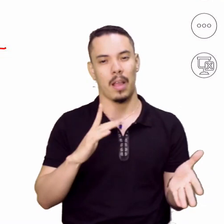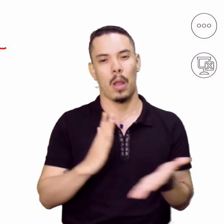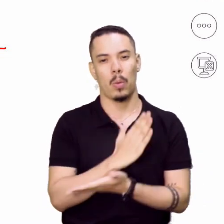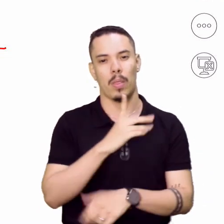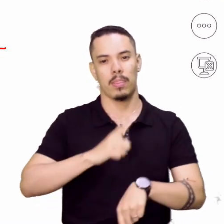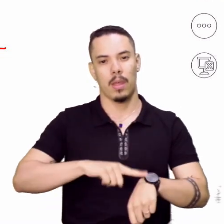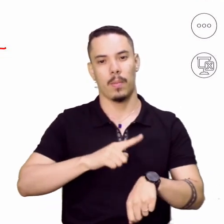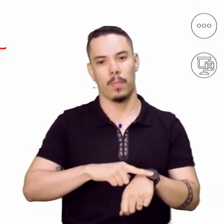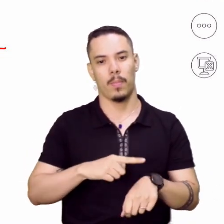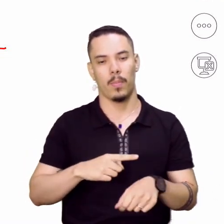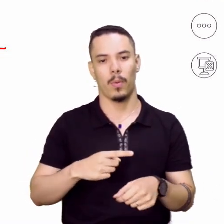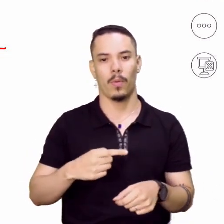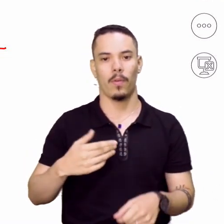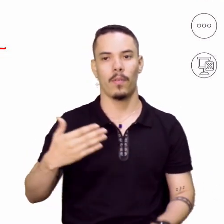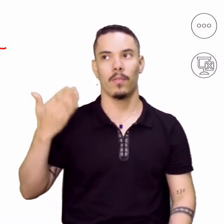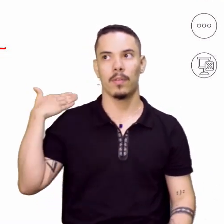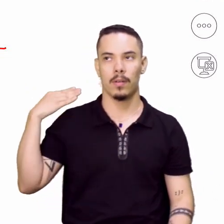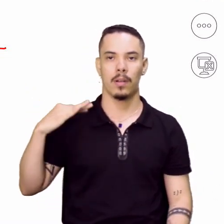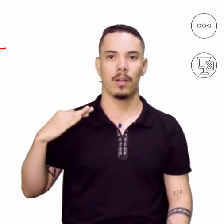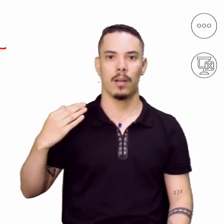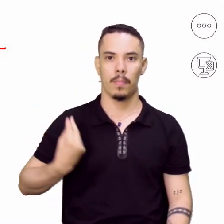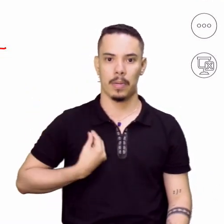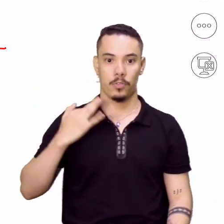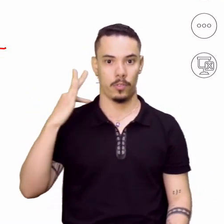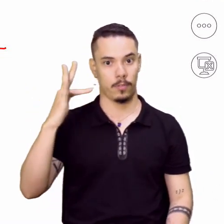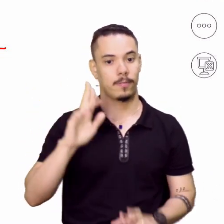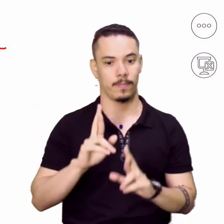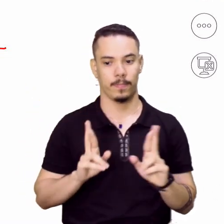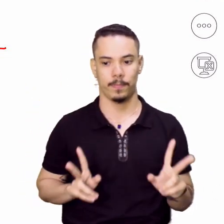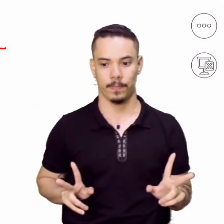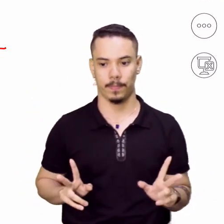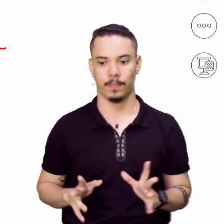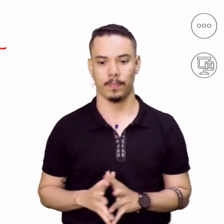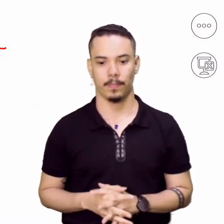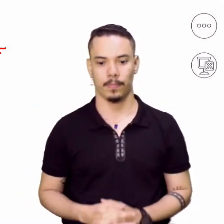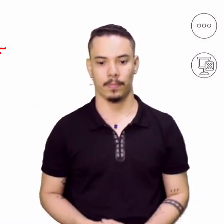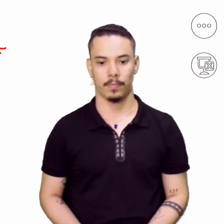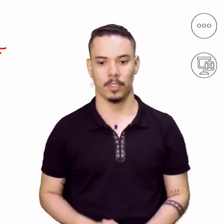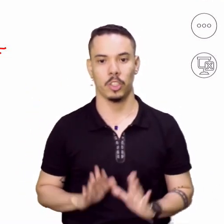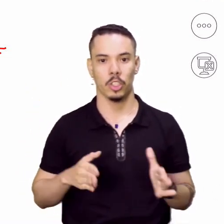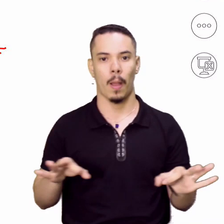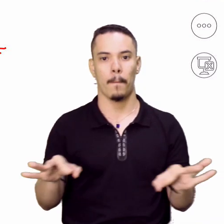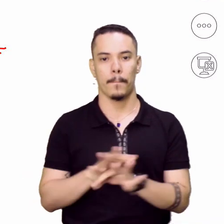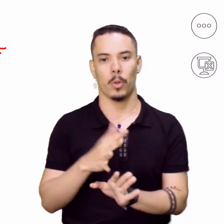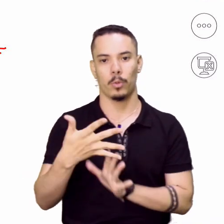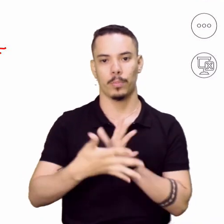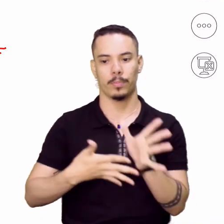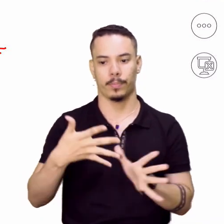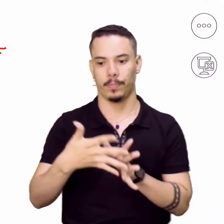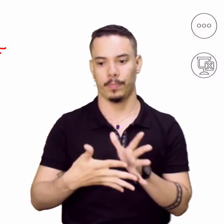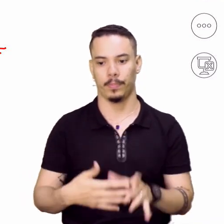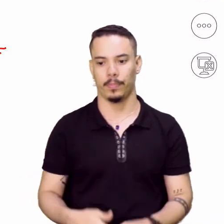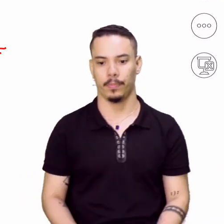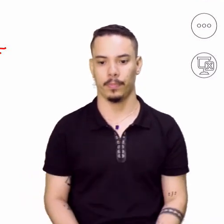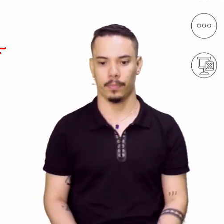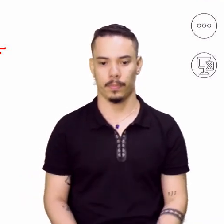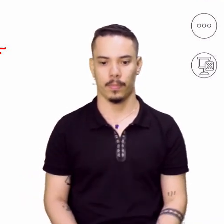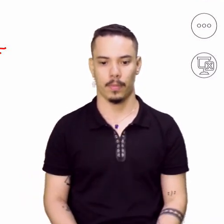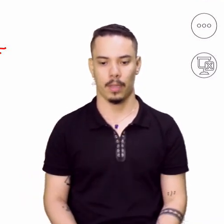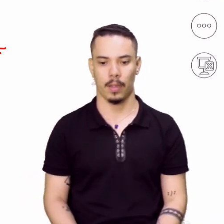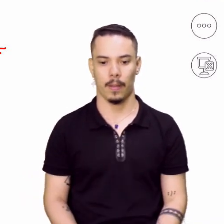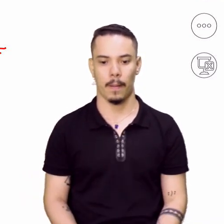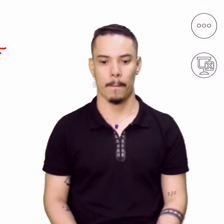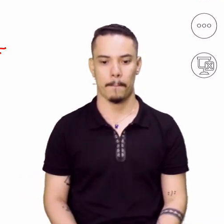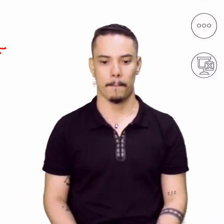vamos trabalhar tudo isso com a ideia de futuro tá então nós trabalharemos at the UBS na unidade básica de saúde